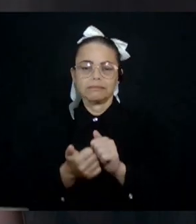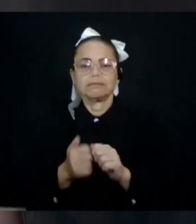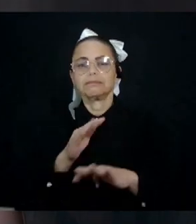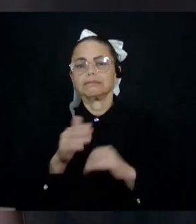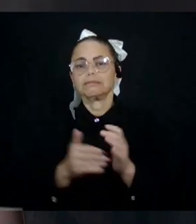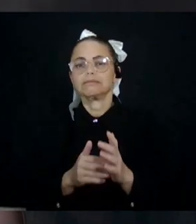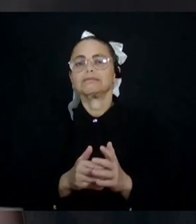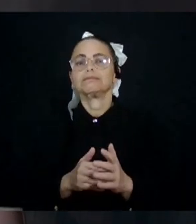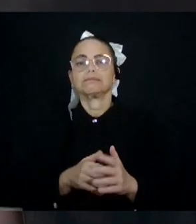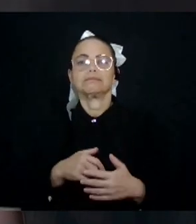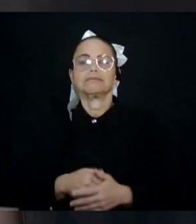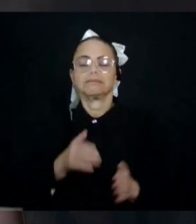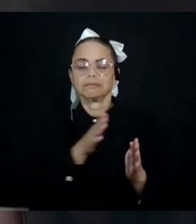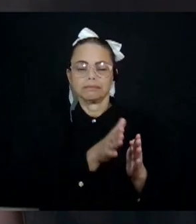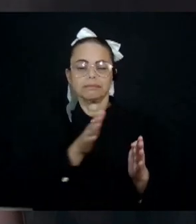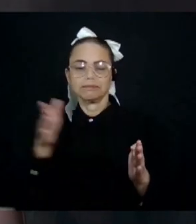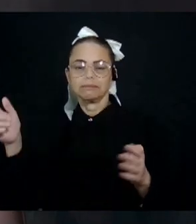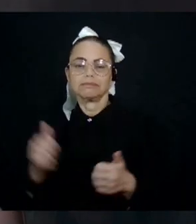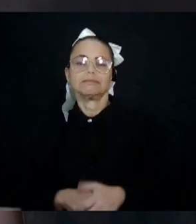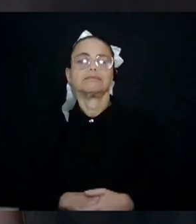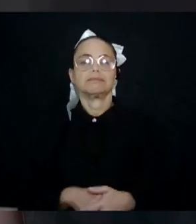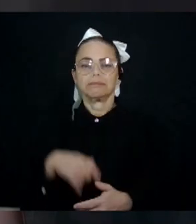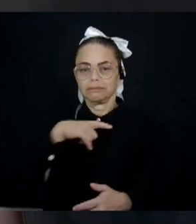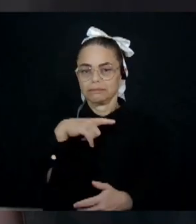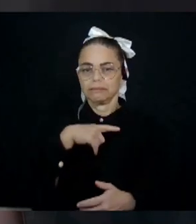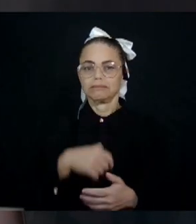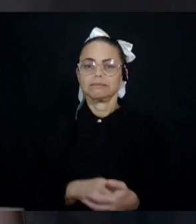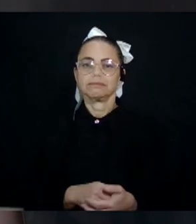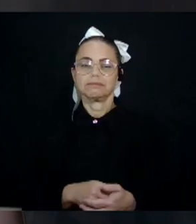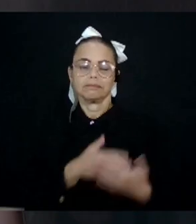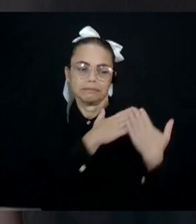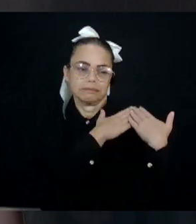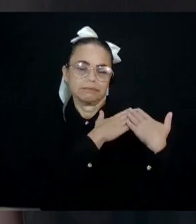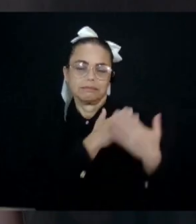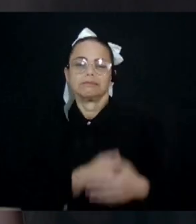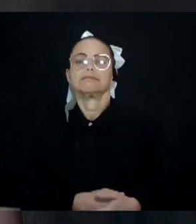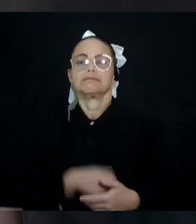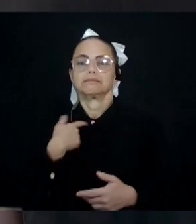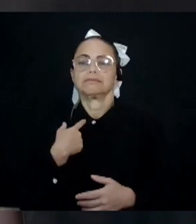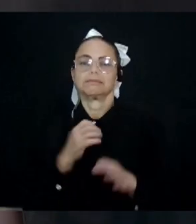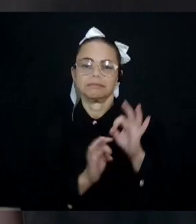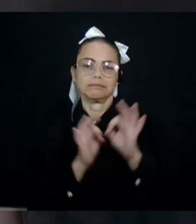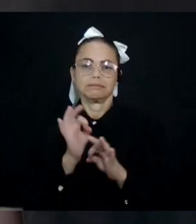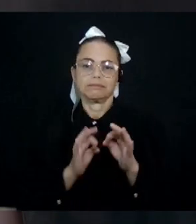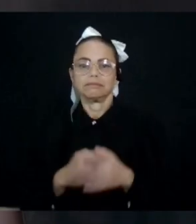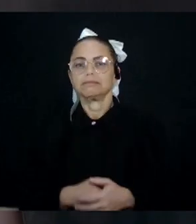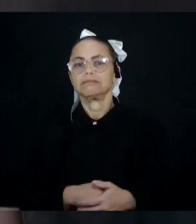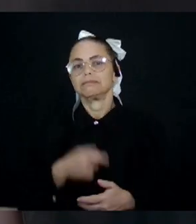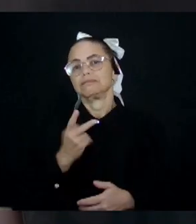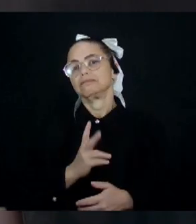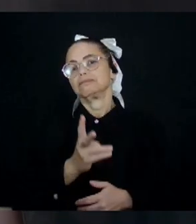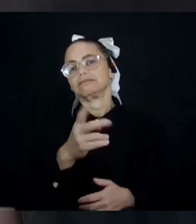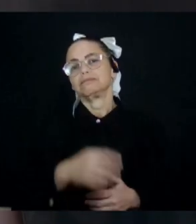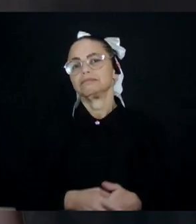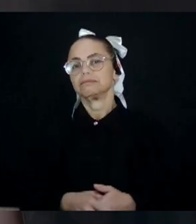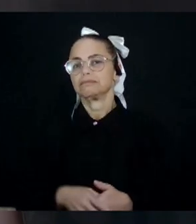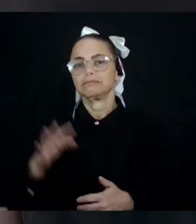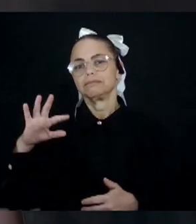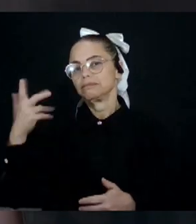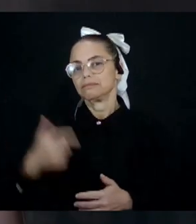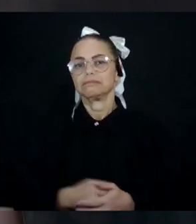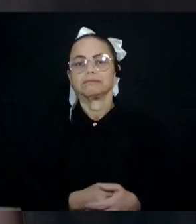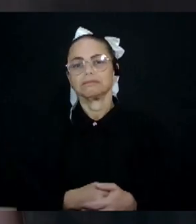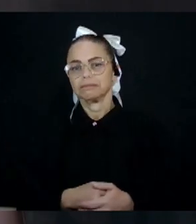os momentos e as atividades que a gente tem, né? Isso é um tempo de planejamento que nem sempre se resolve em